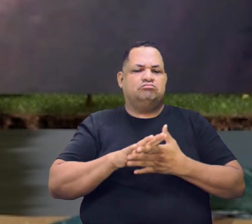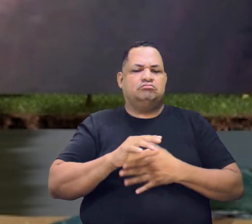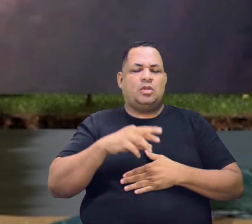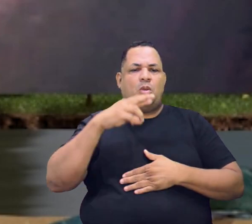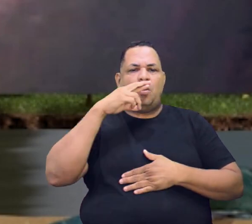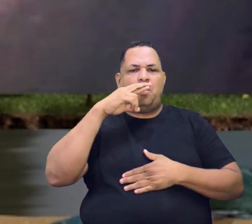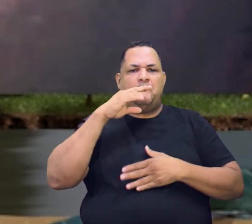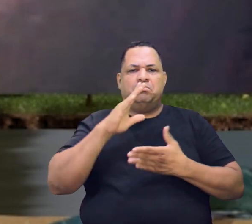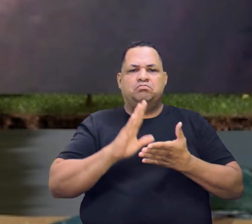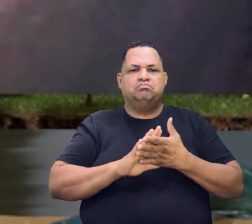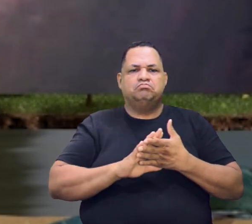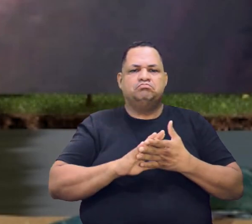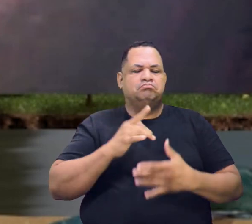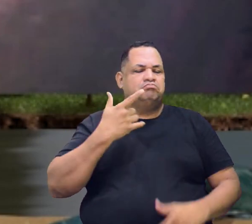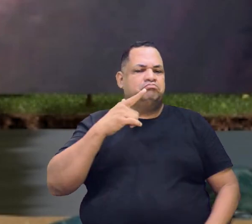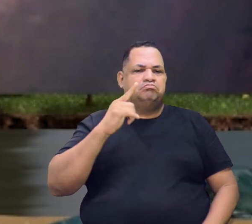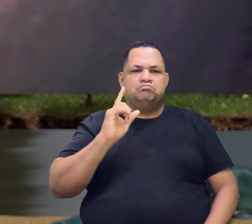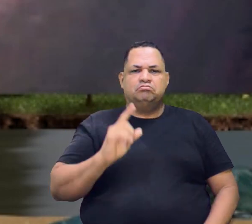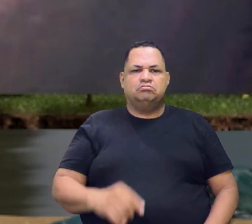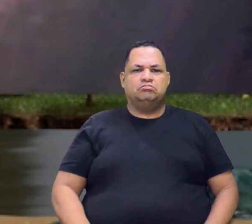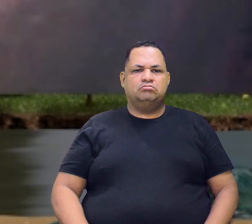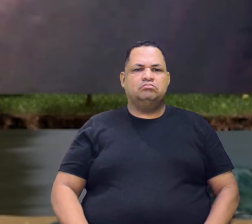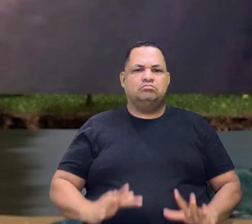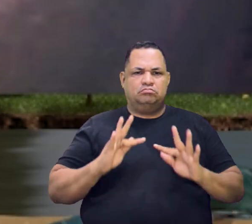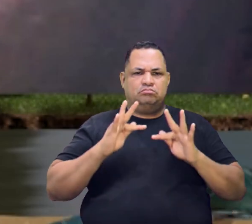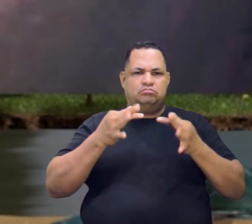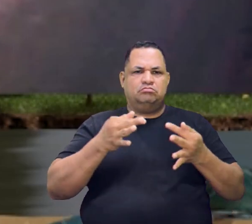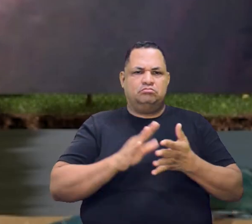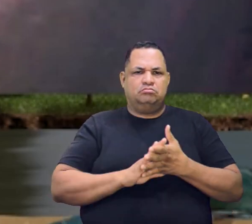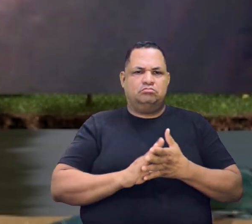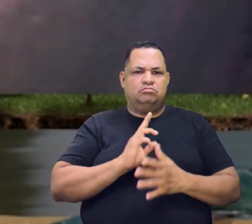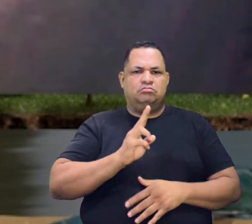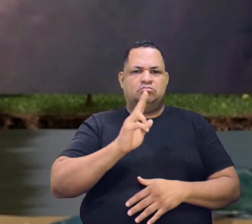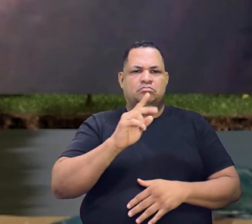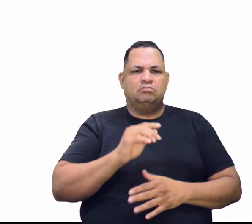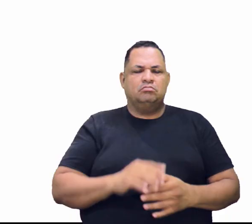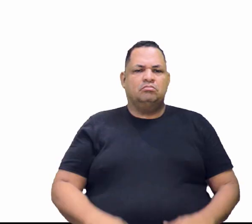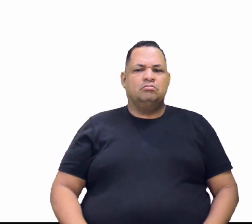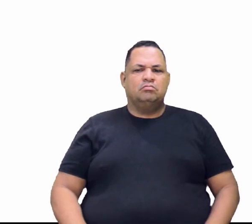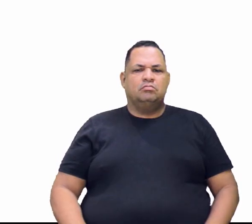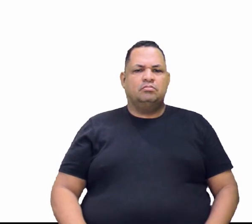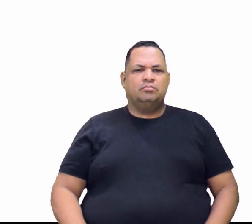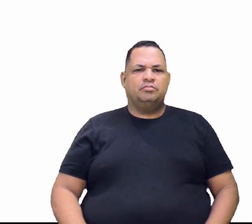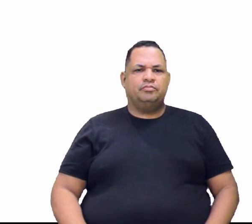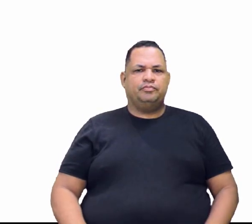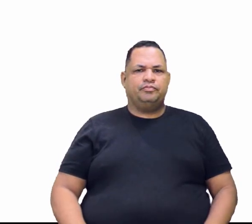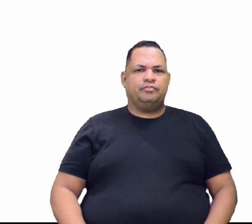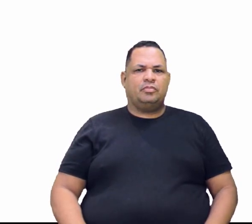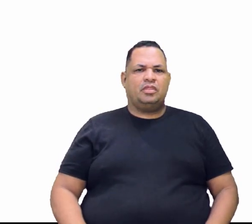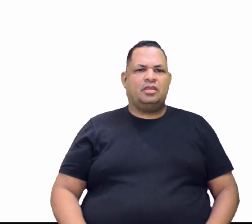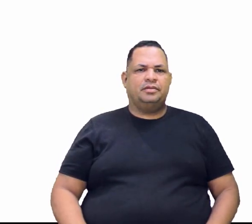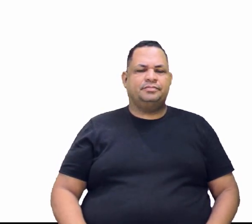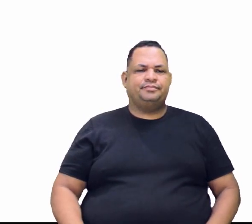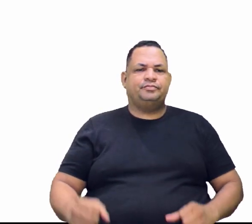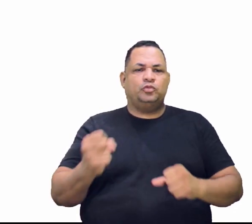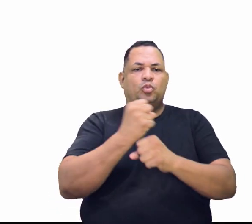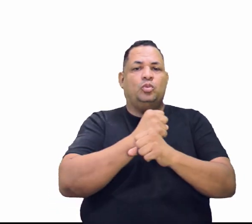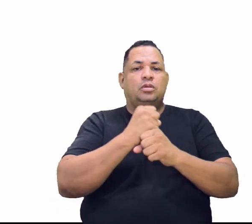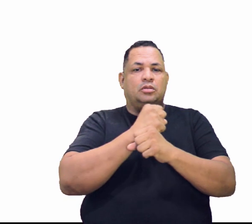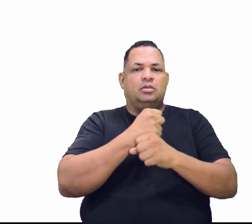Brasil. Todo o sacrifício de Rondon, todas as vidas ceifadas, todos os